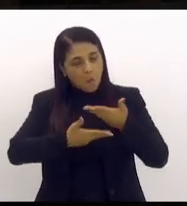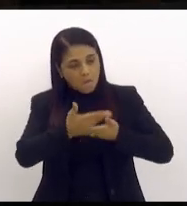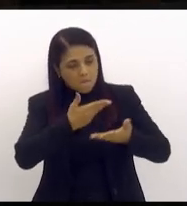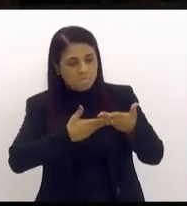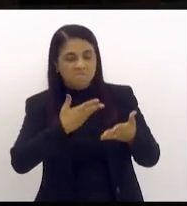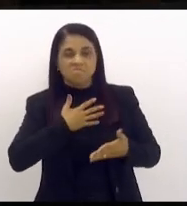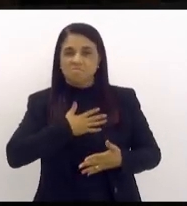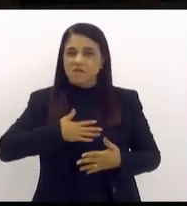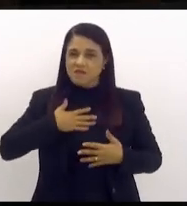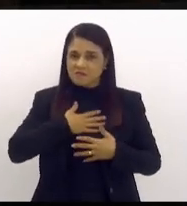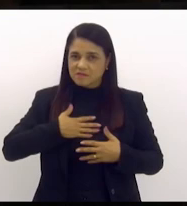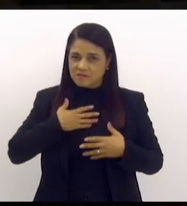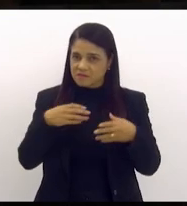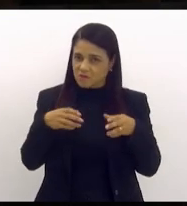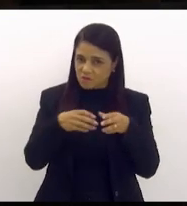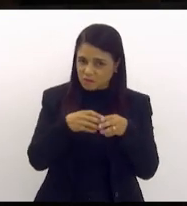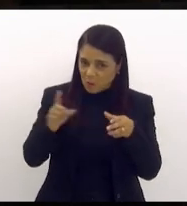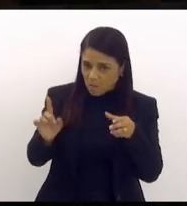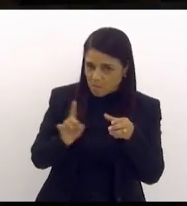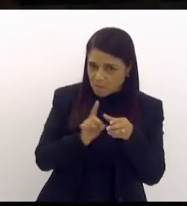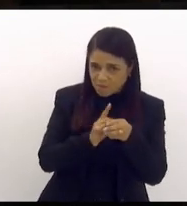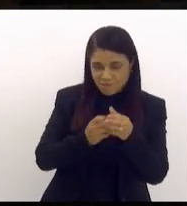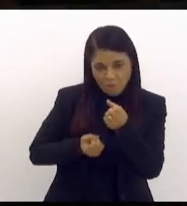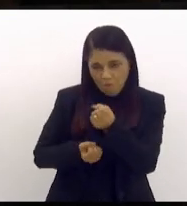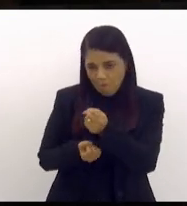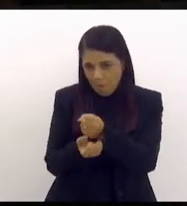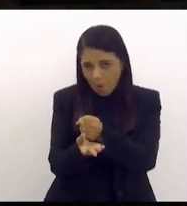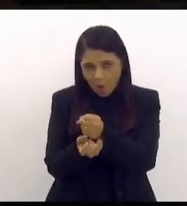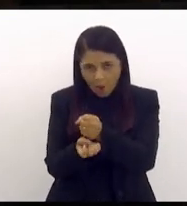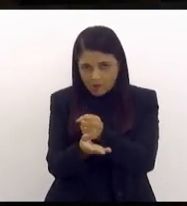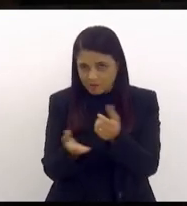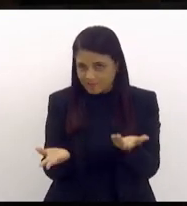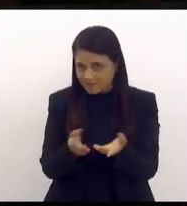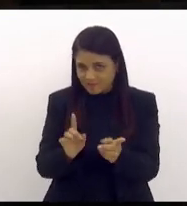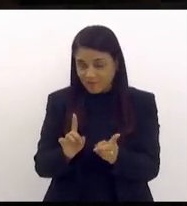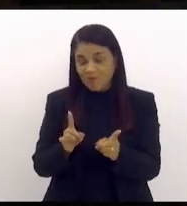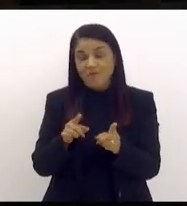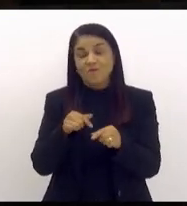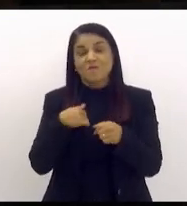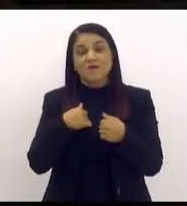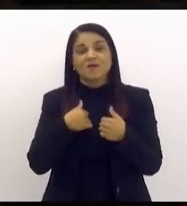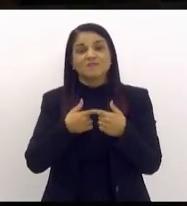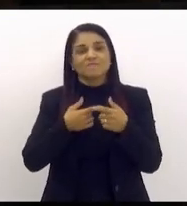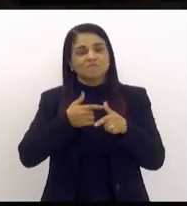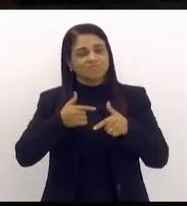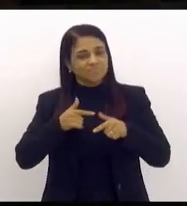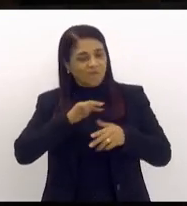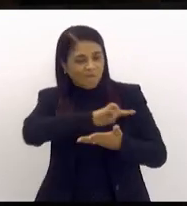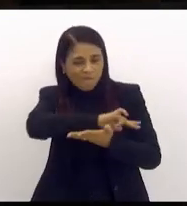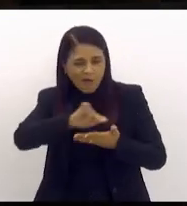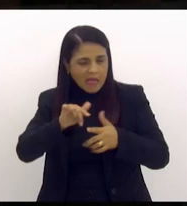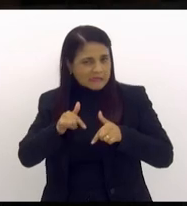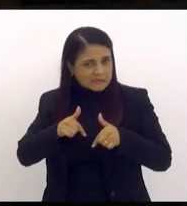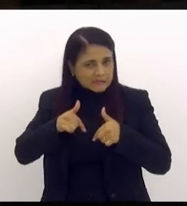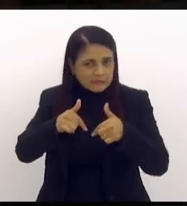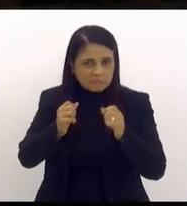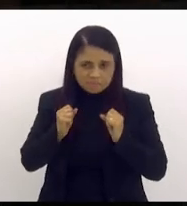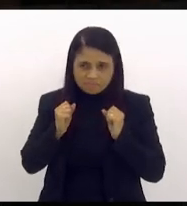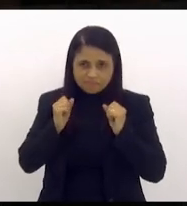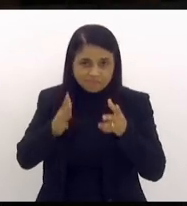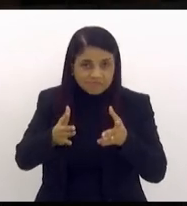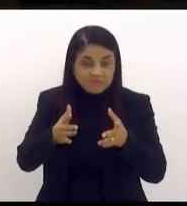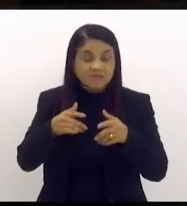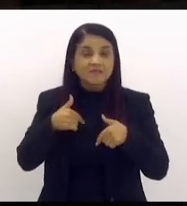nessa comissão e não vou dar spoiler do que provavelmente ela vai falar aqui mas foram muitas ações que nós desenvolvemos na época e